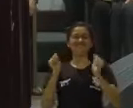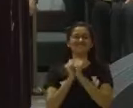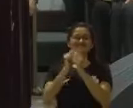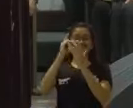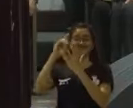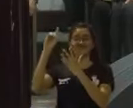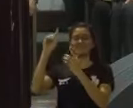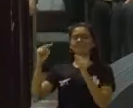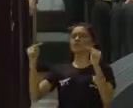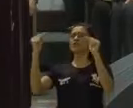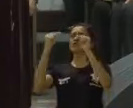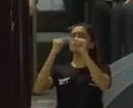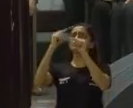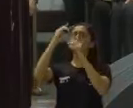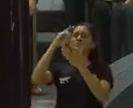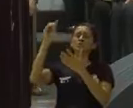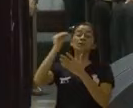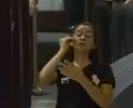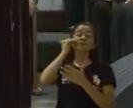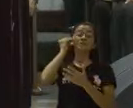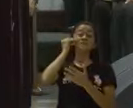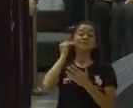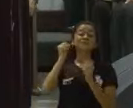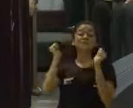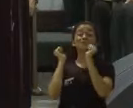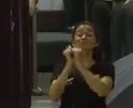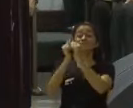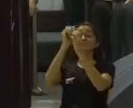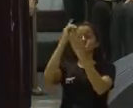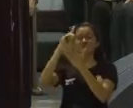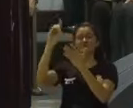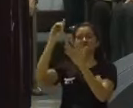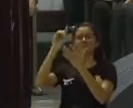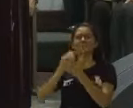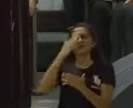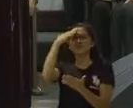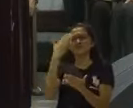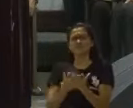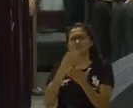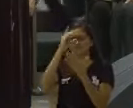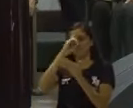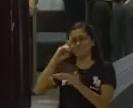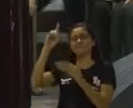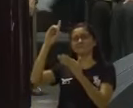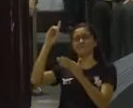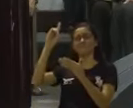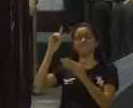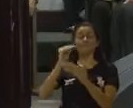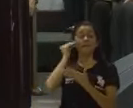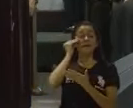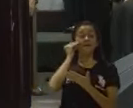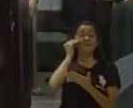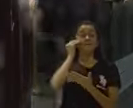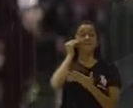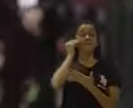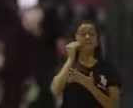experiência pessoal, é ter uma experiência convicta e é ter uma